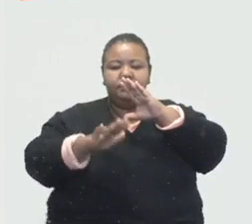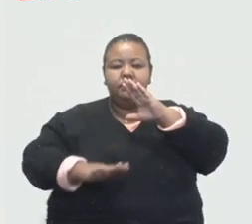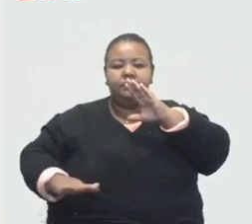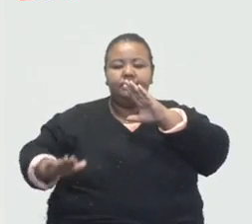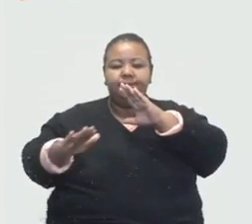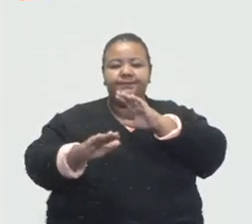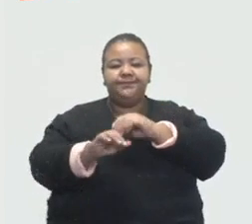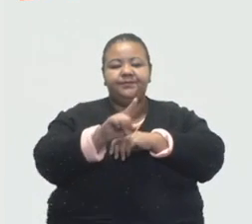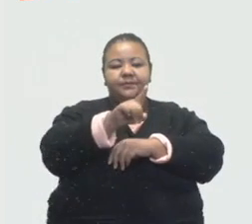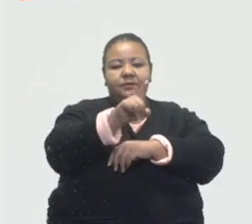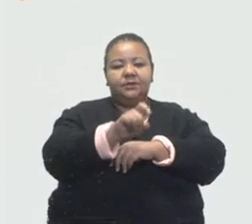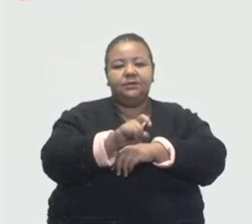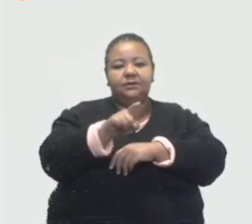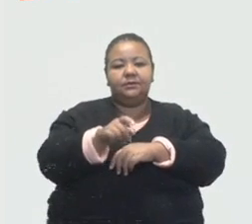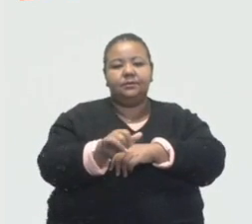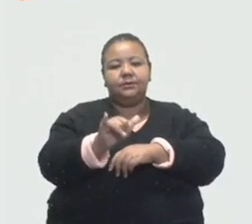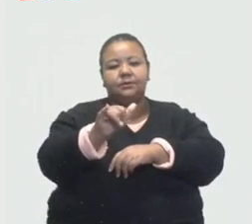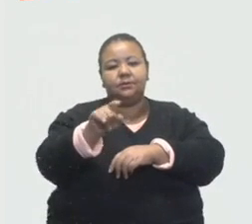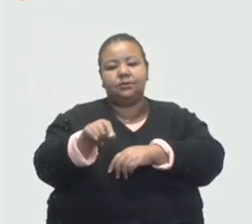x, y e z.